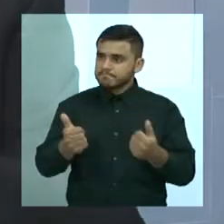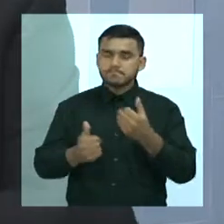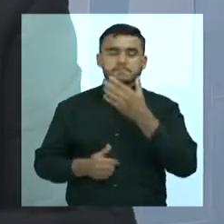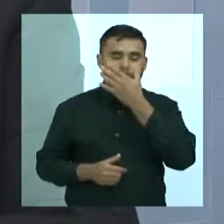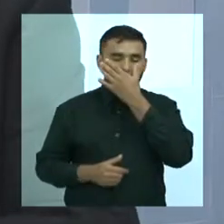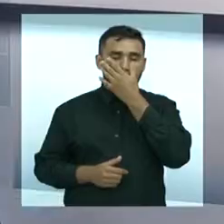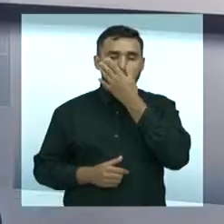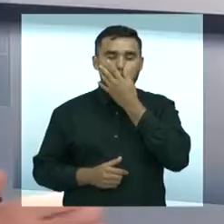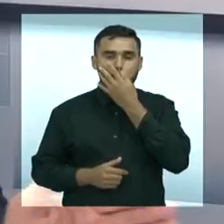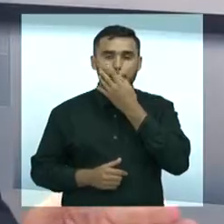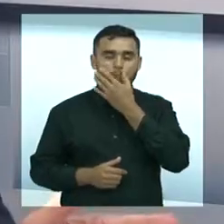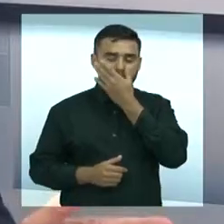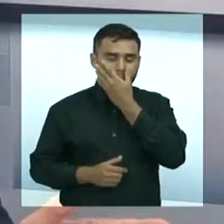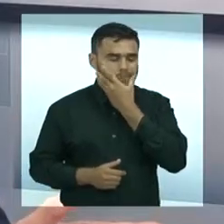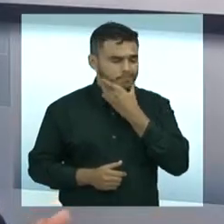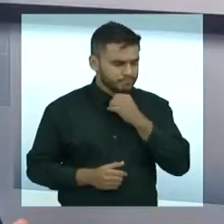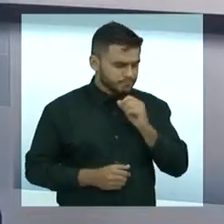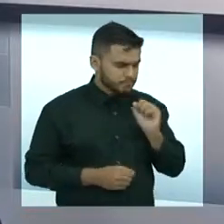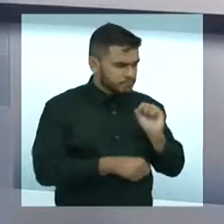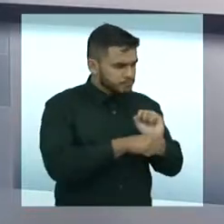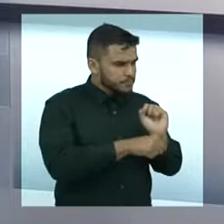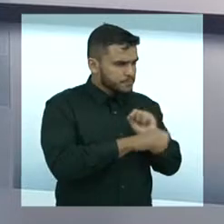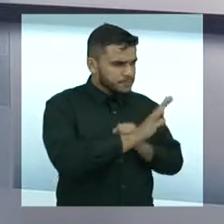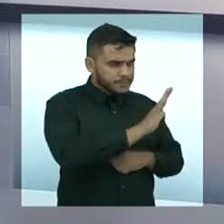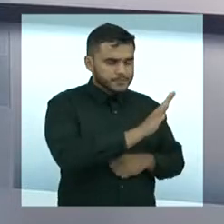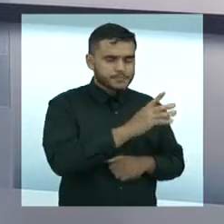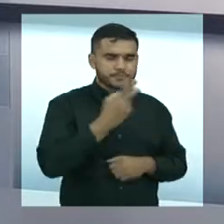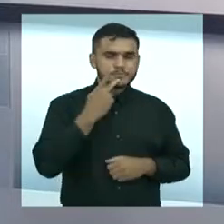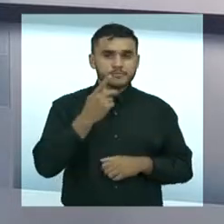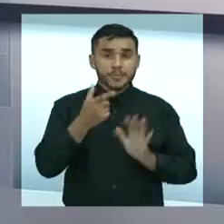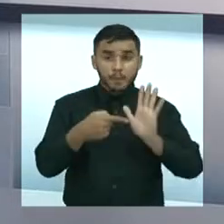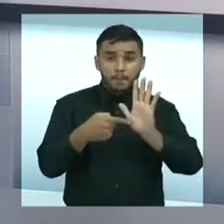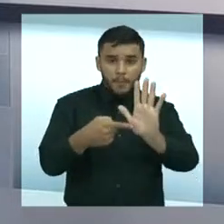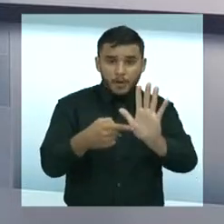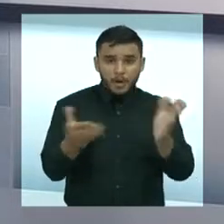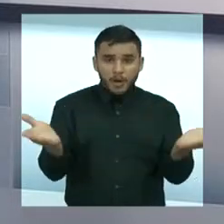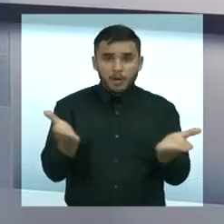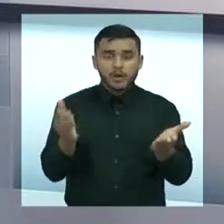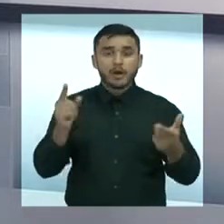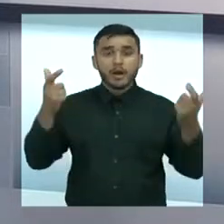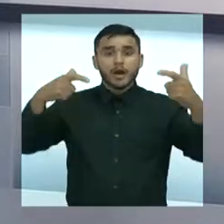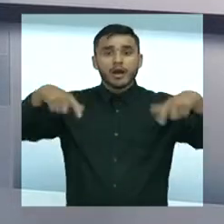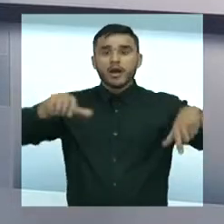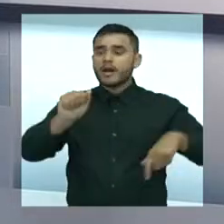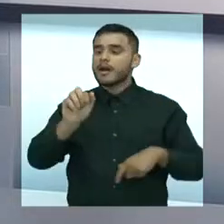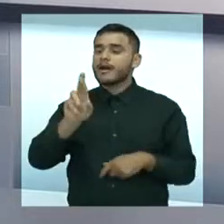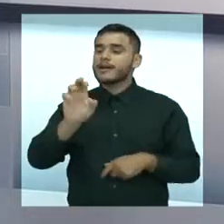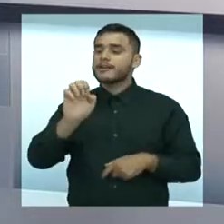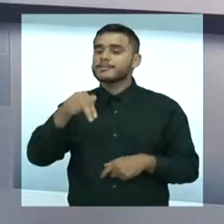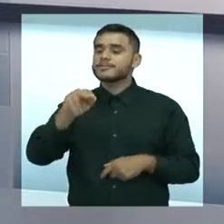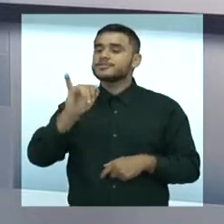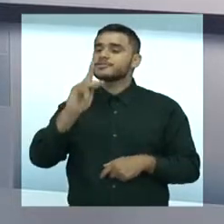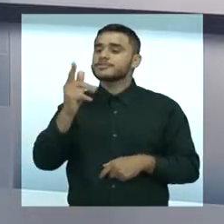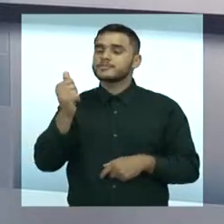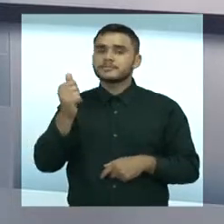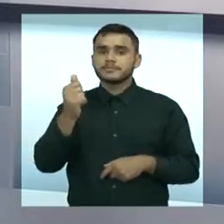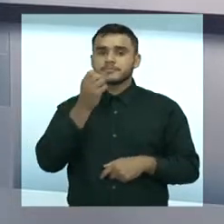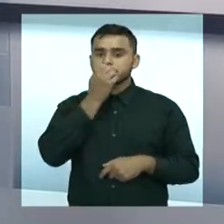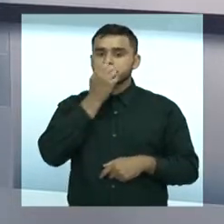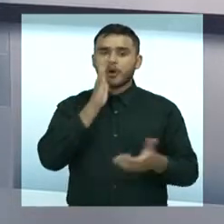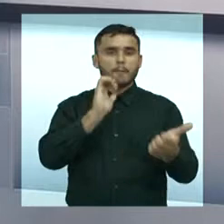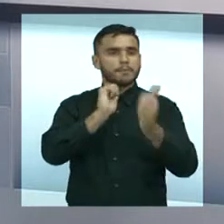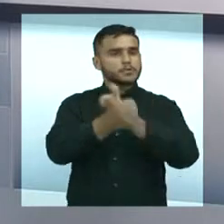falar nisso, nós vamos ver aqui uma reportagem que foi o lançamento de uma areninha. É uma política de desporto